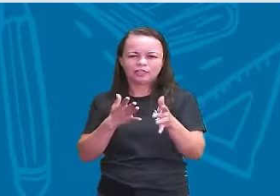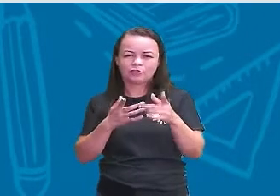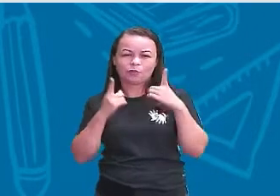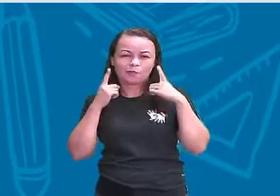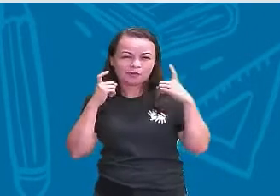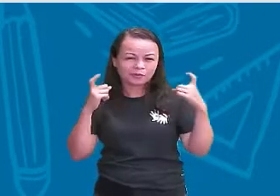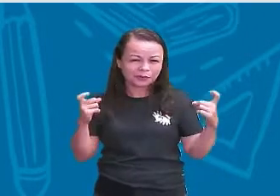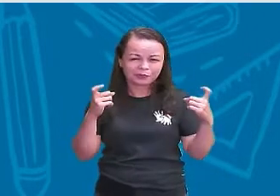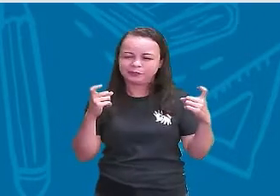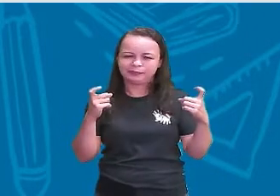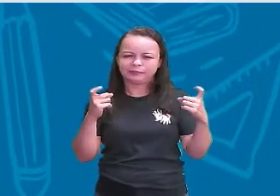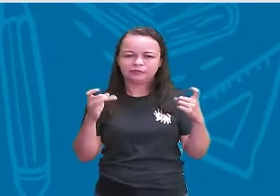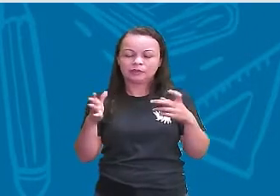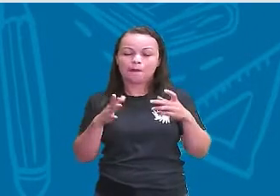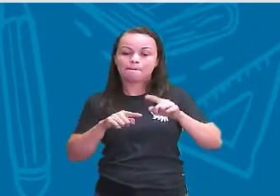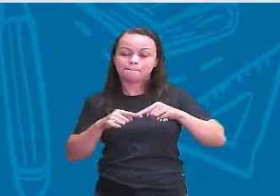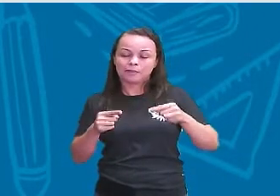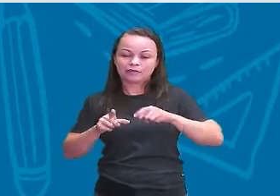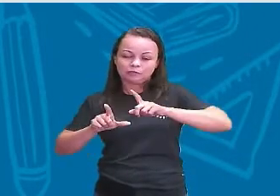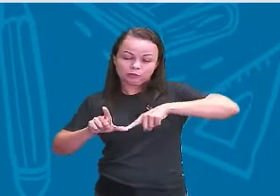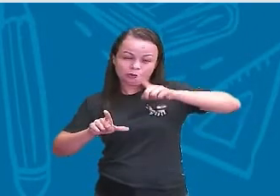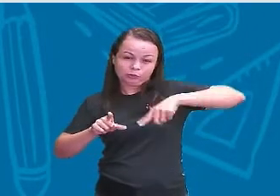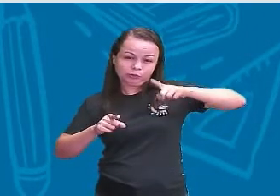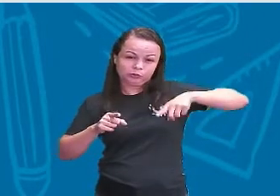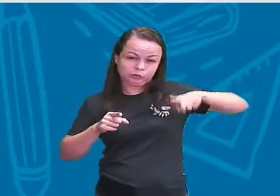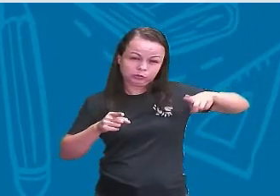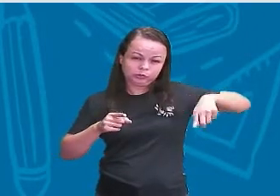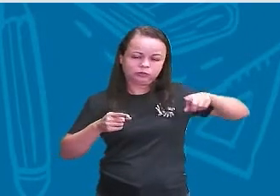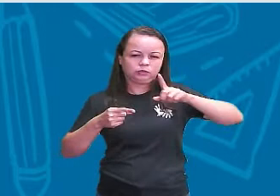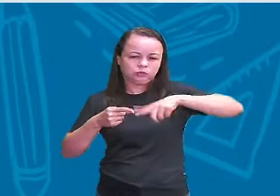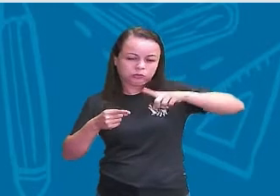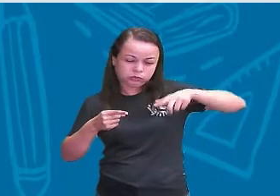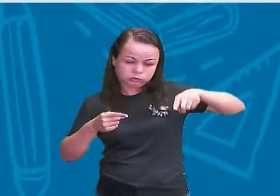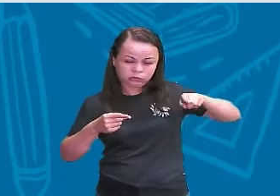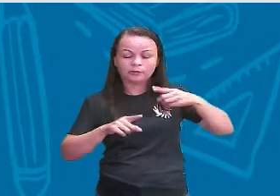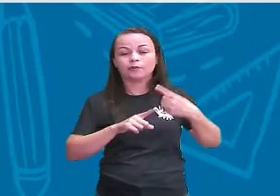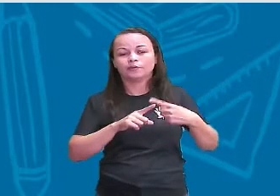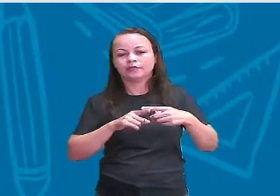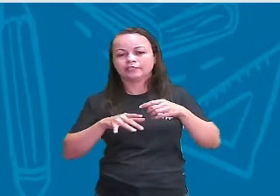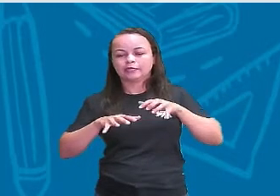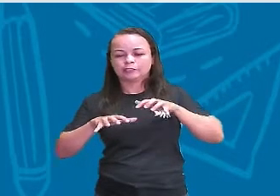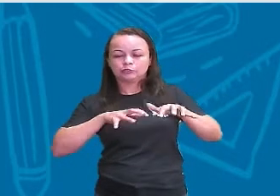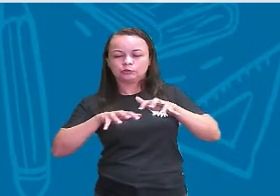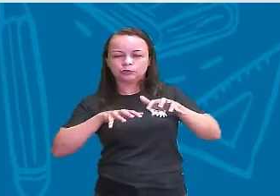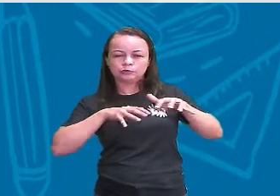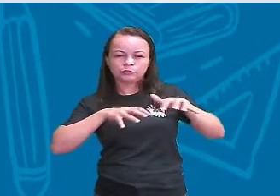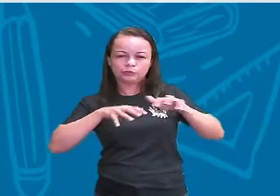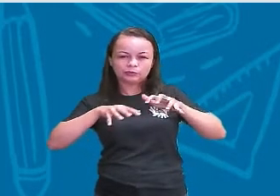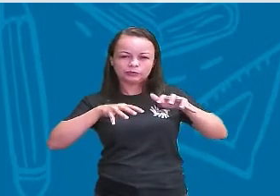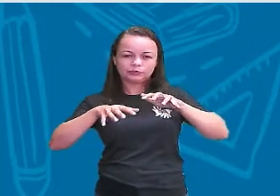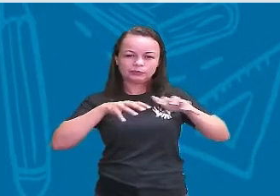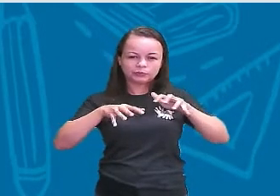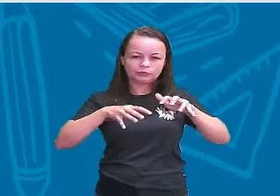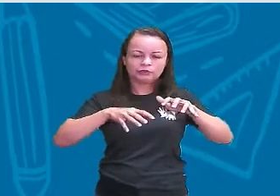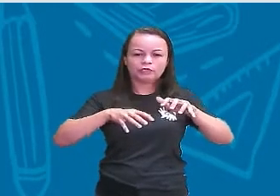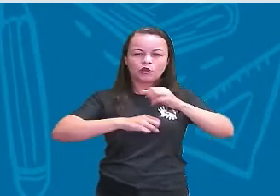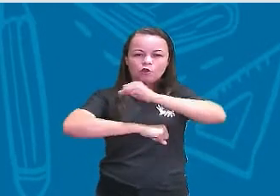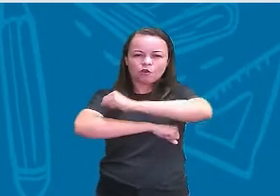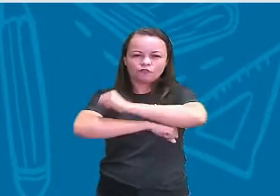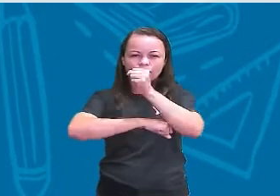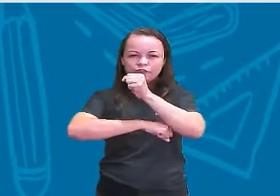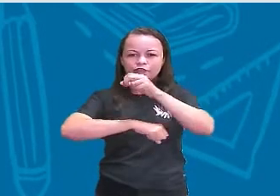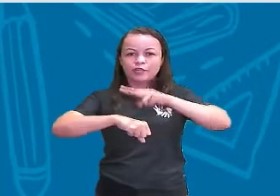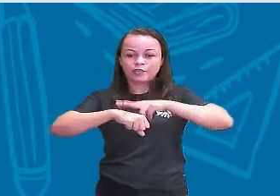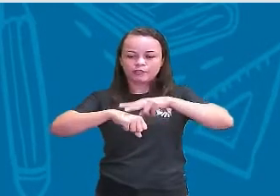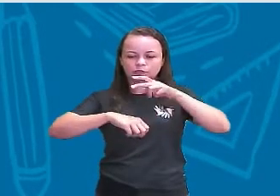é a intensidade desse barulho, que está chegando até a estremecer o vidro da janela, né? E